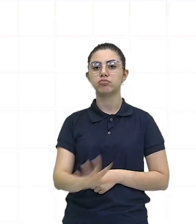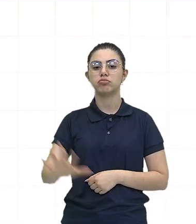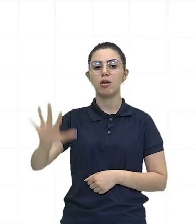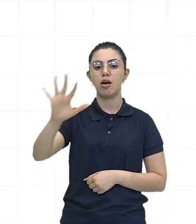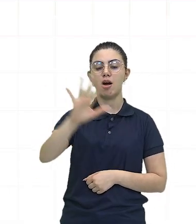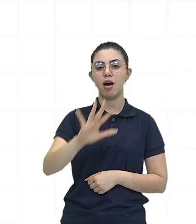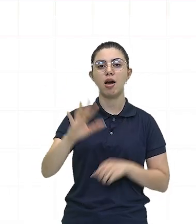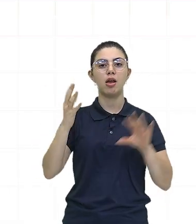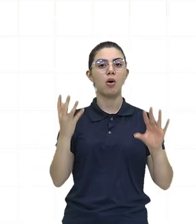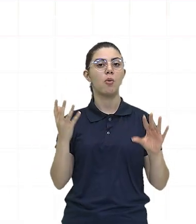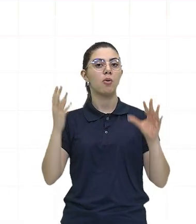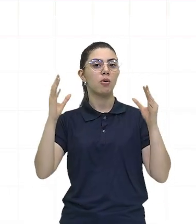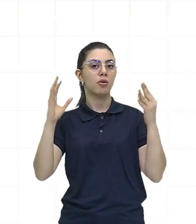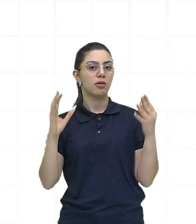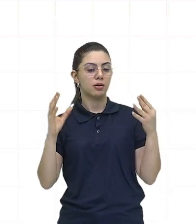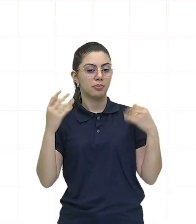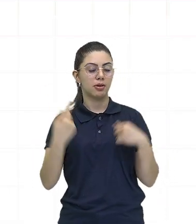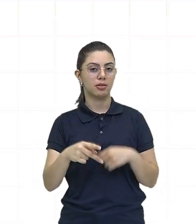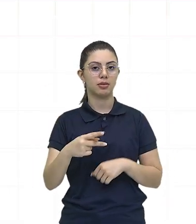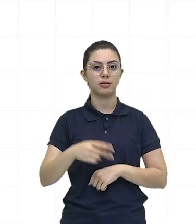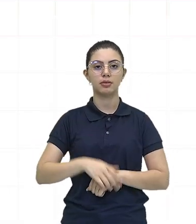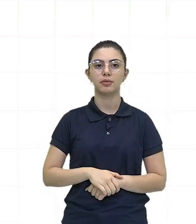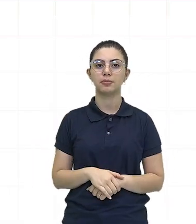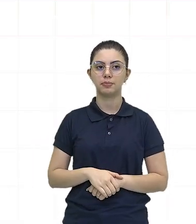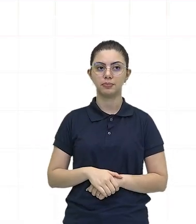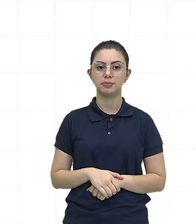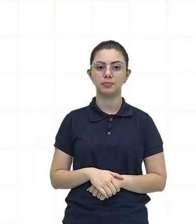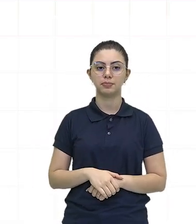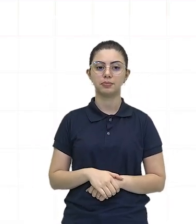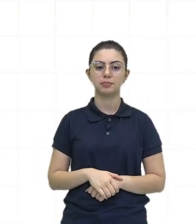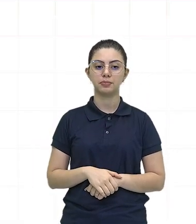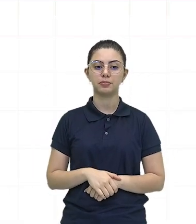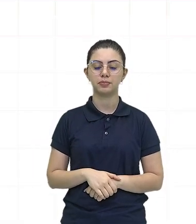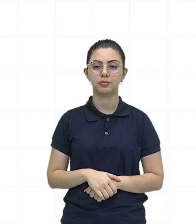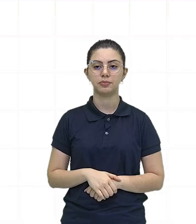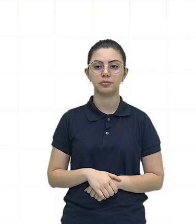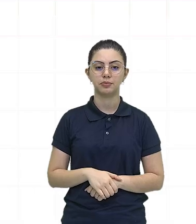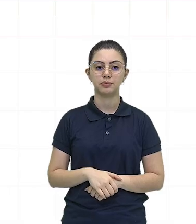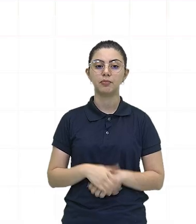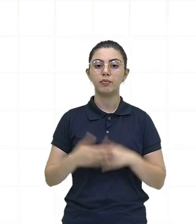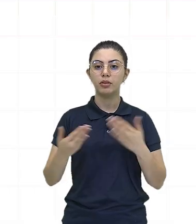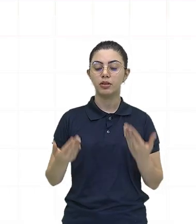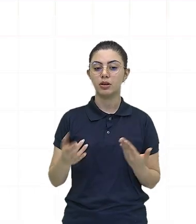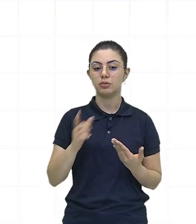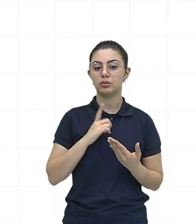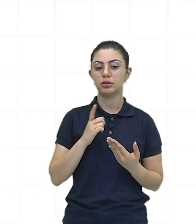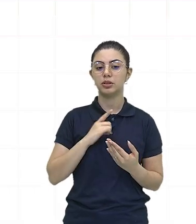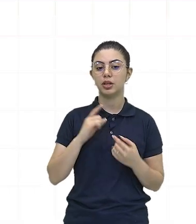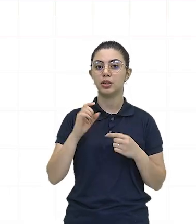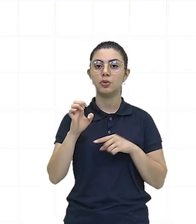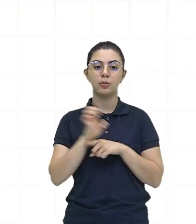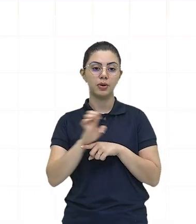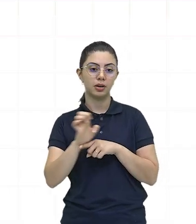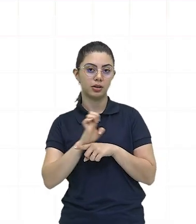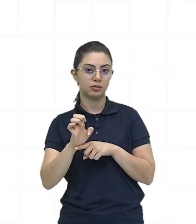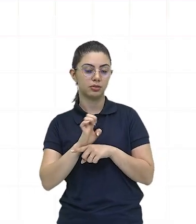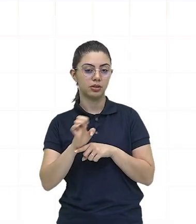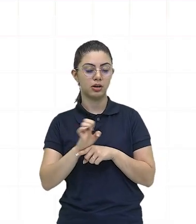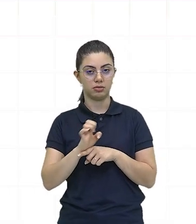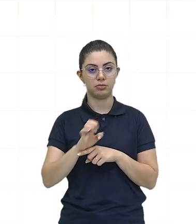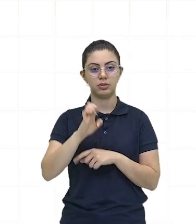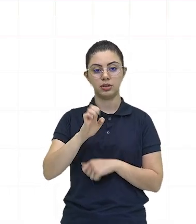climáticas do território brasileiro. E aí a gente vai ter a ocorrência do clima equatorial, que no nosso mapa